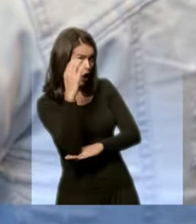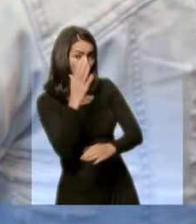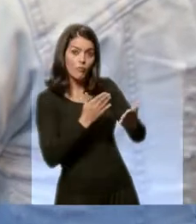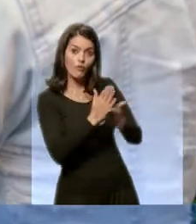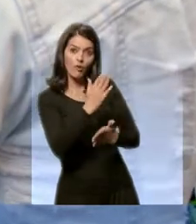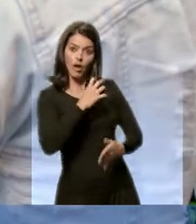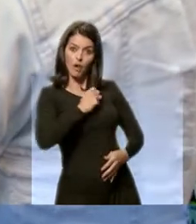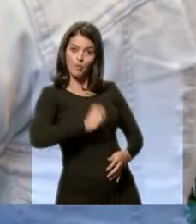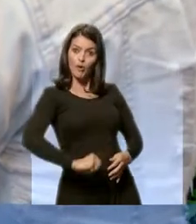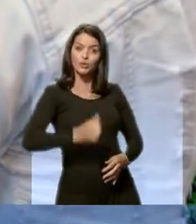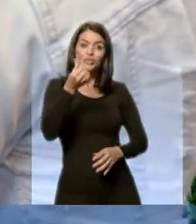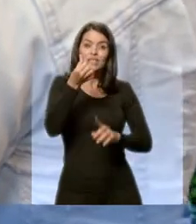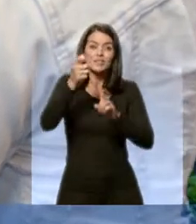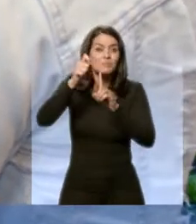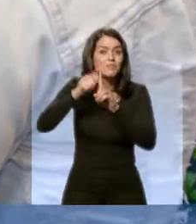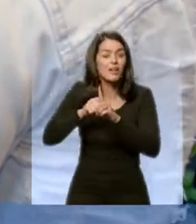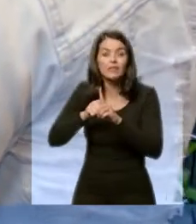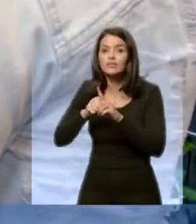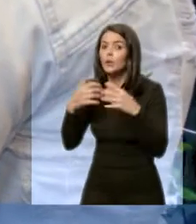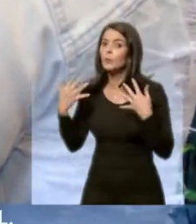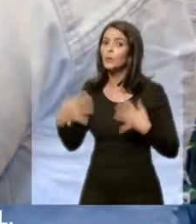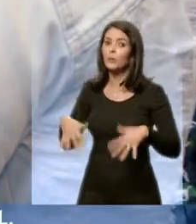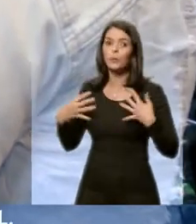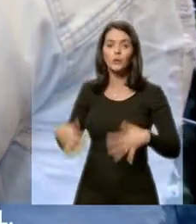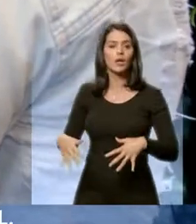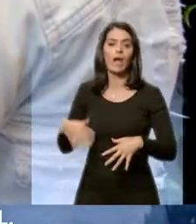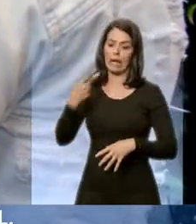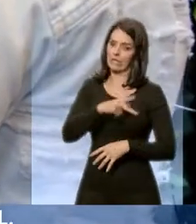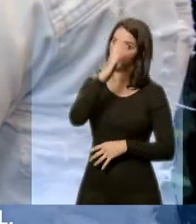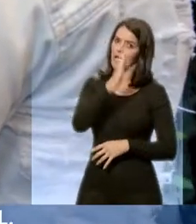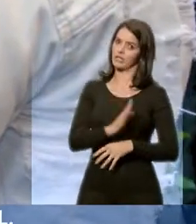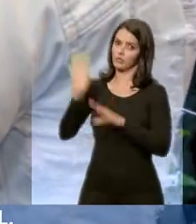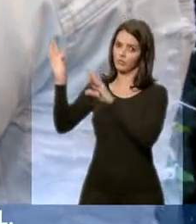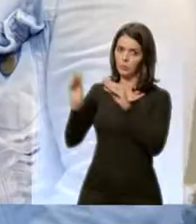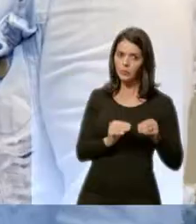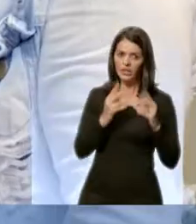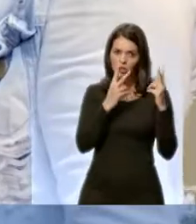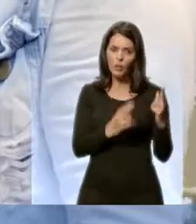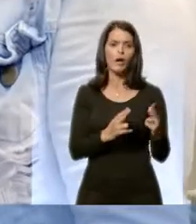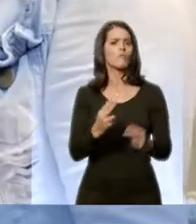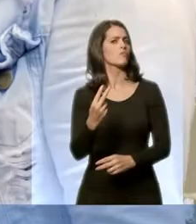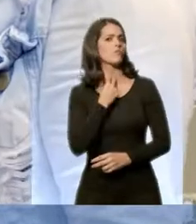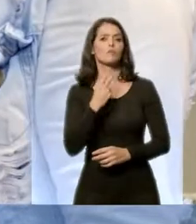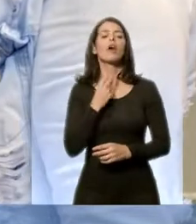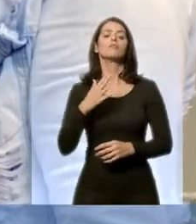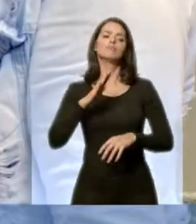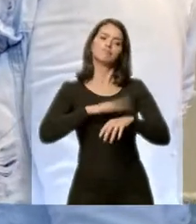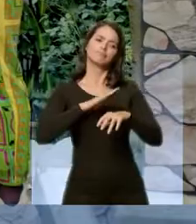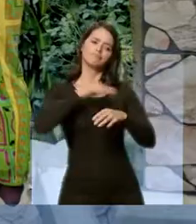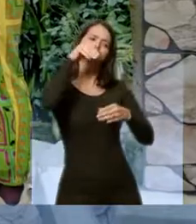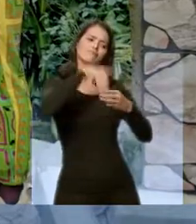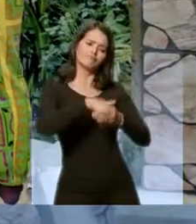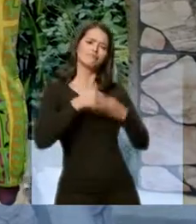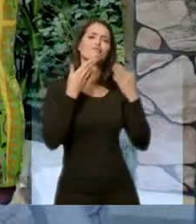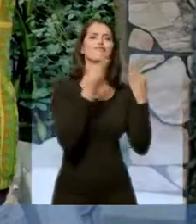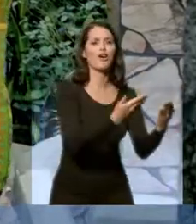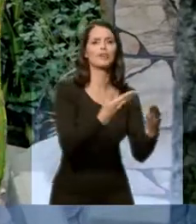aprovaram o aborto de bebê de 6 meses? Que absurdo. Não podemos deixar isso acontecer aqui no Brasil. Não, você já tem o meu voto e o da minha família.